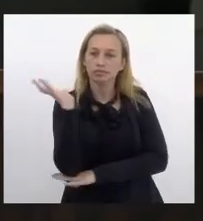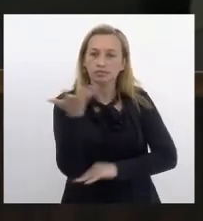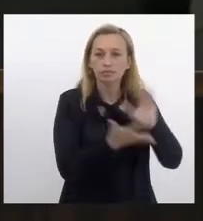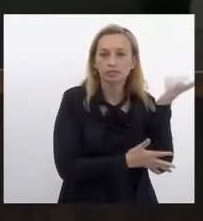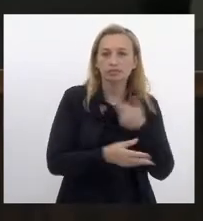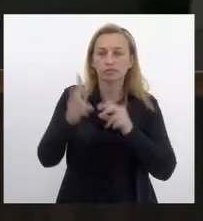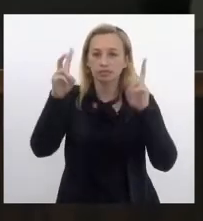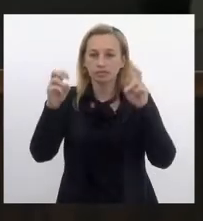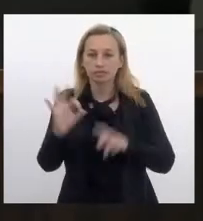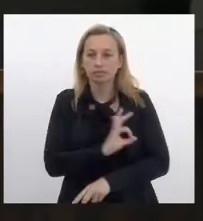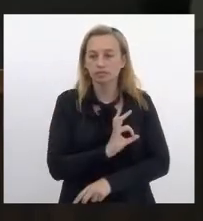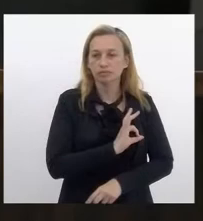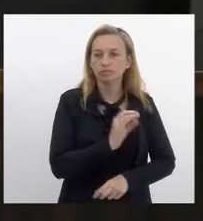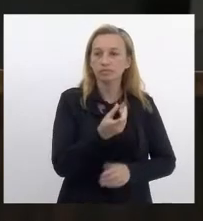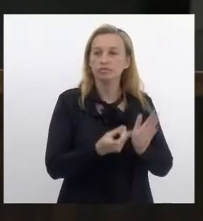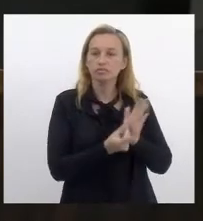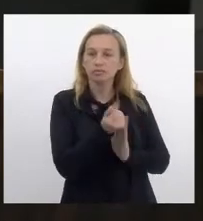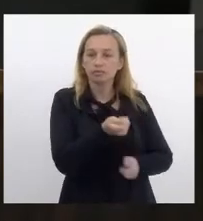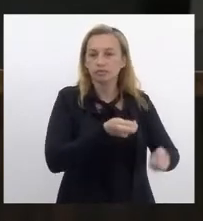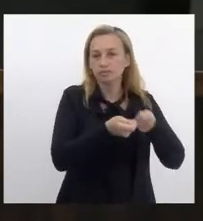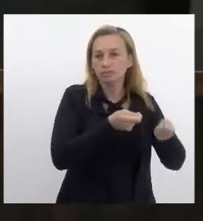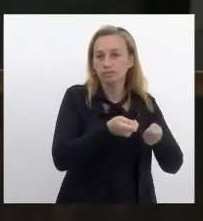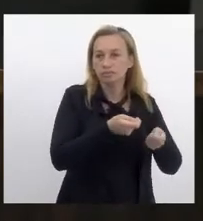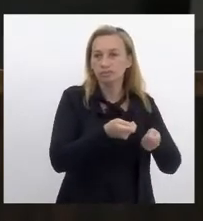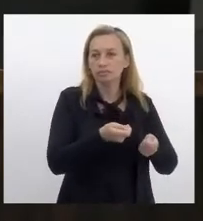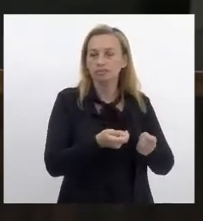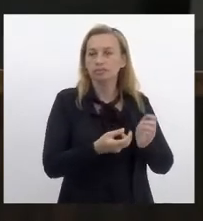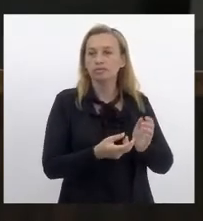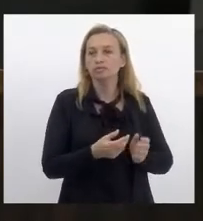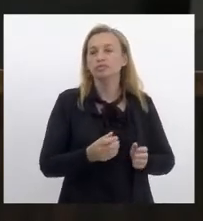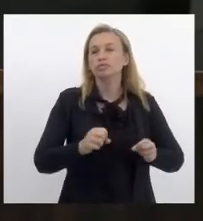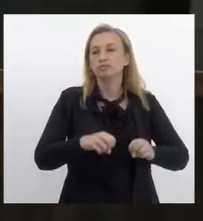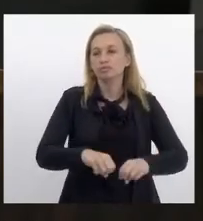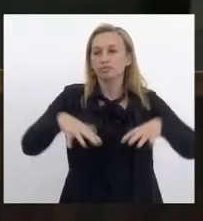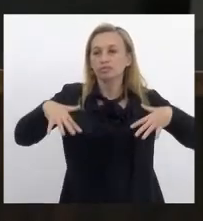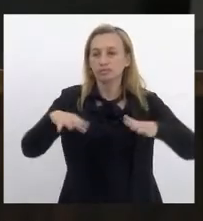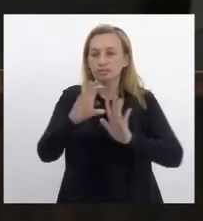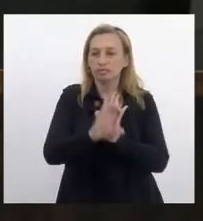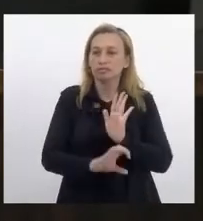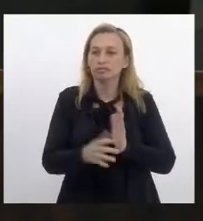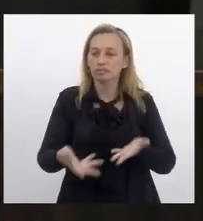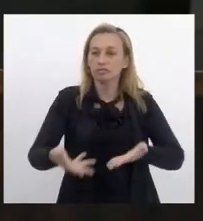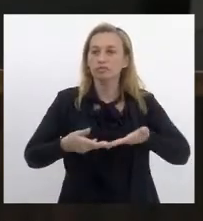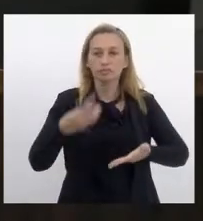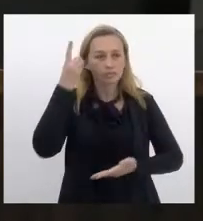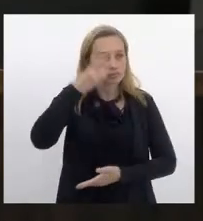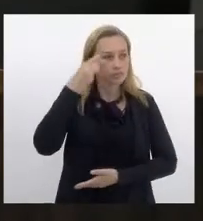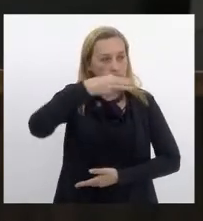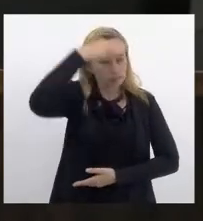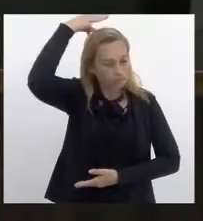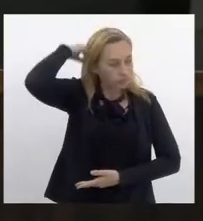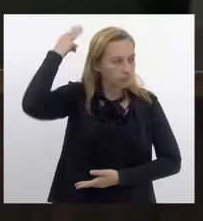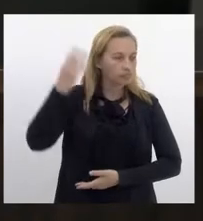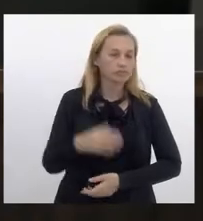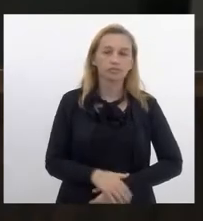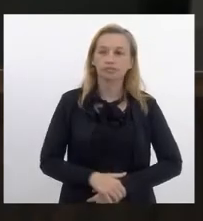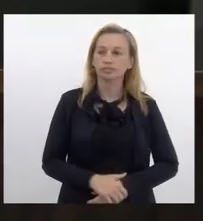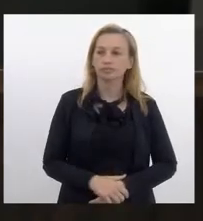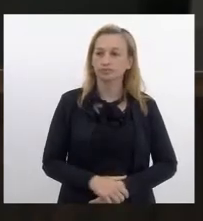Ação de Polícia, de Orçamento, Finanças, Fiscalização Financeira e Controle, as emendas de plenário. Convido o deputado Márcio Pacheco.